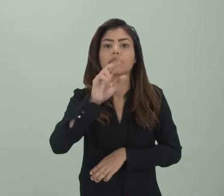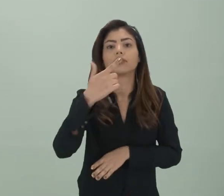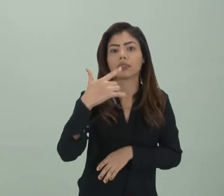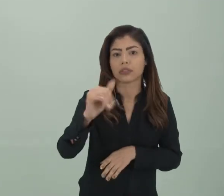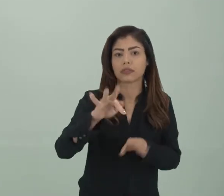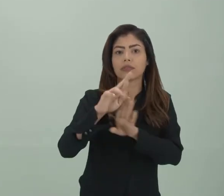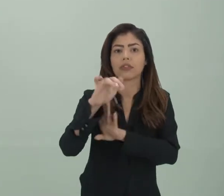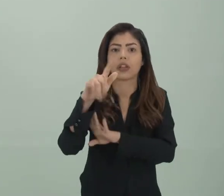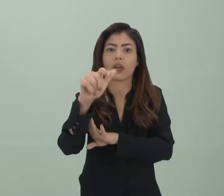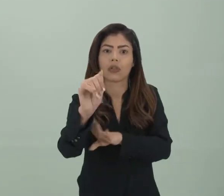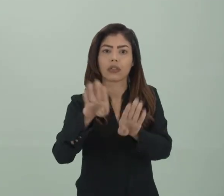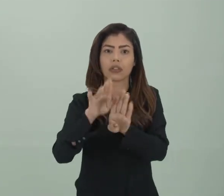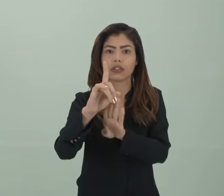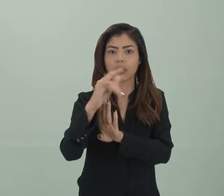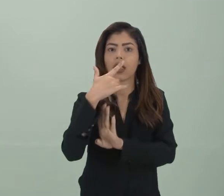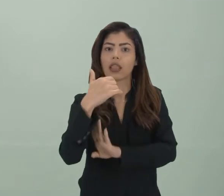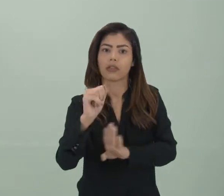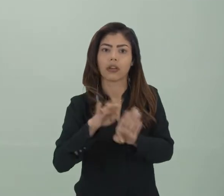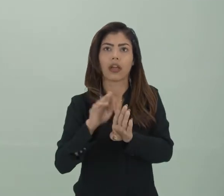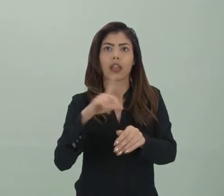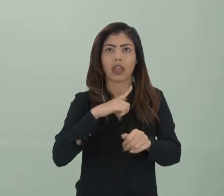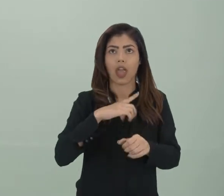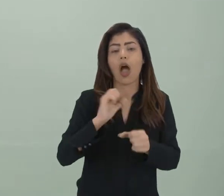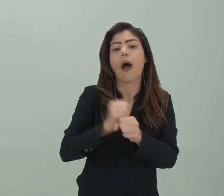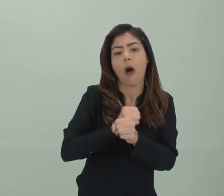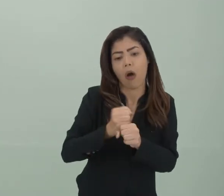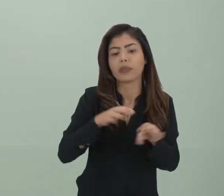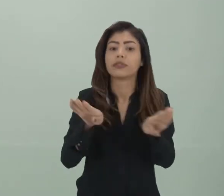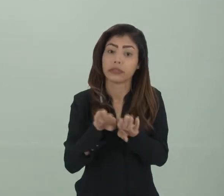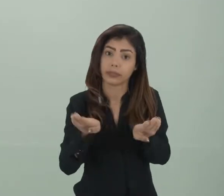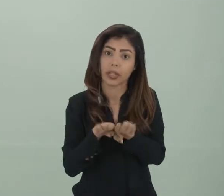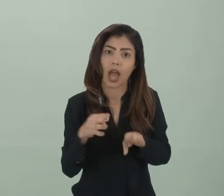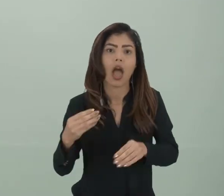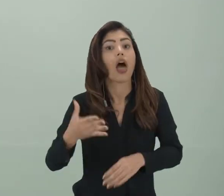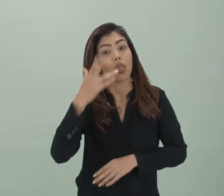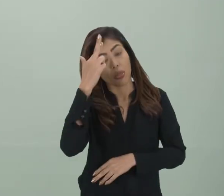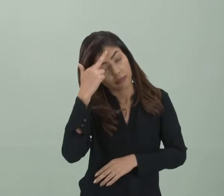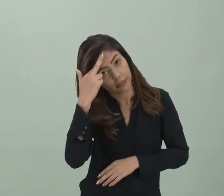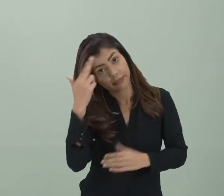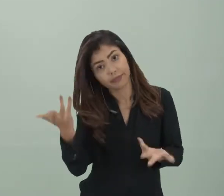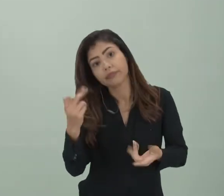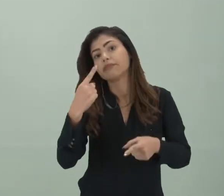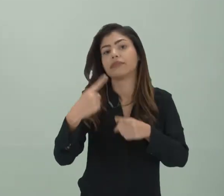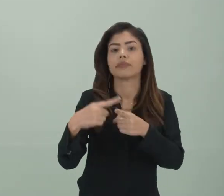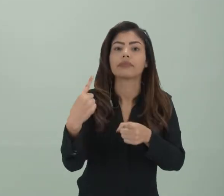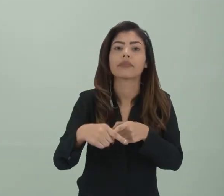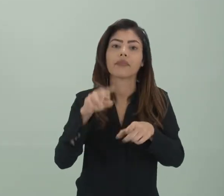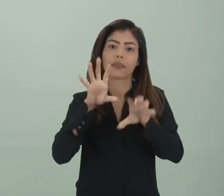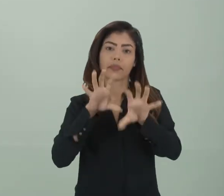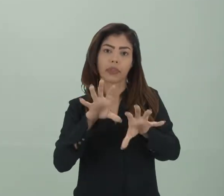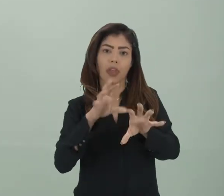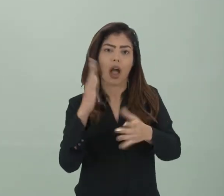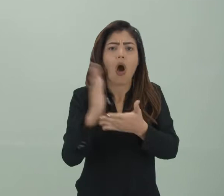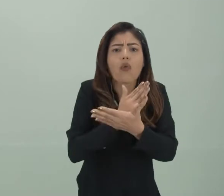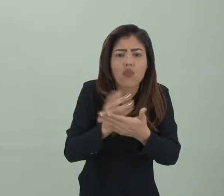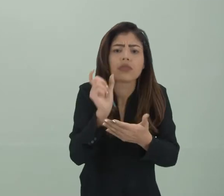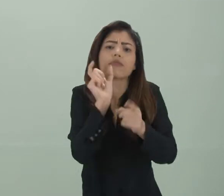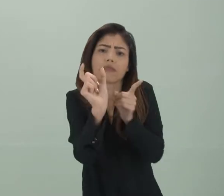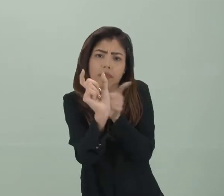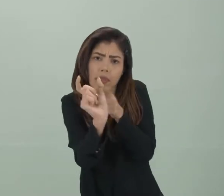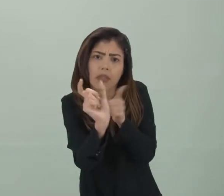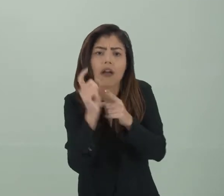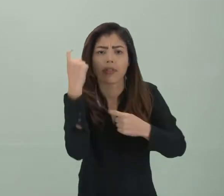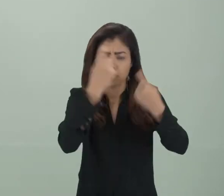de poemas, de poesias e de obras literárias são comuns. Por quê? Através de algumas palavras ou de